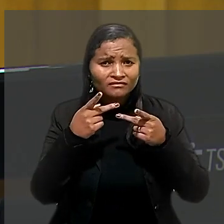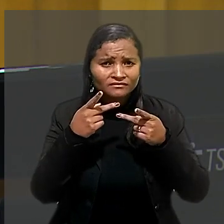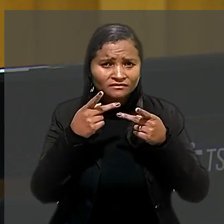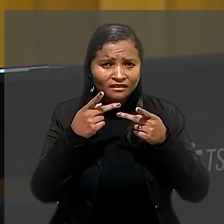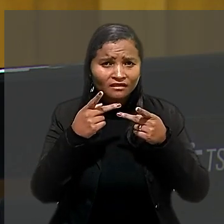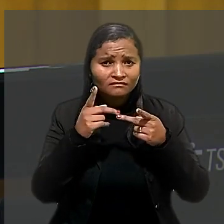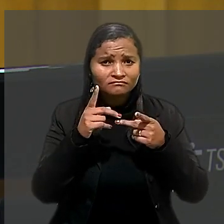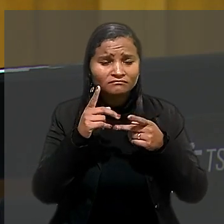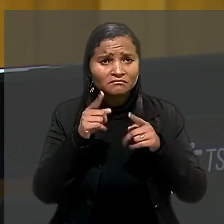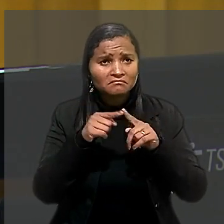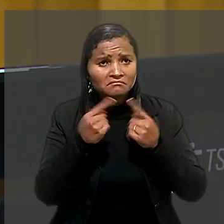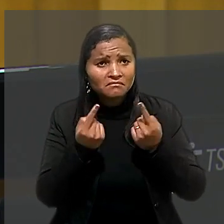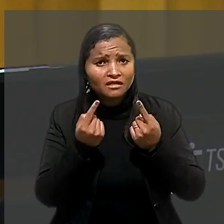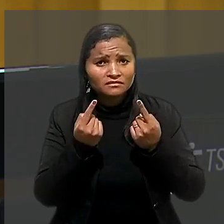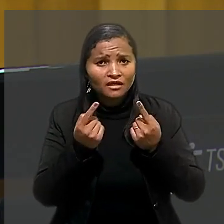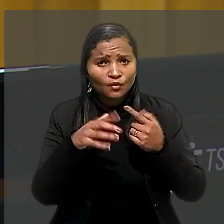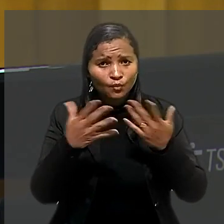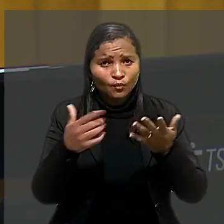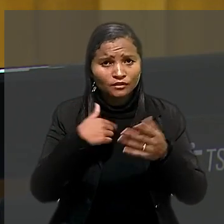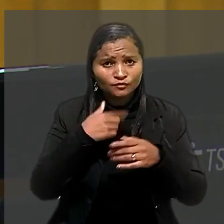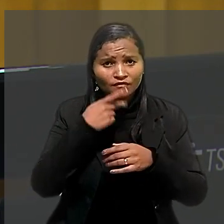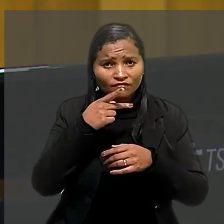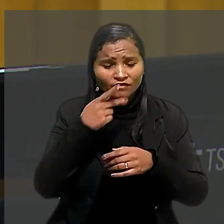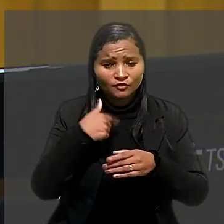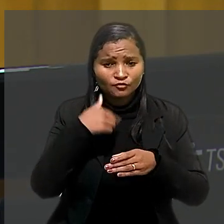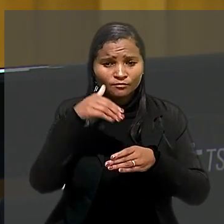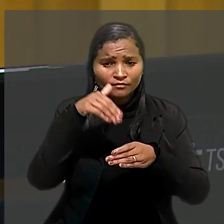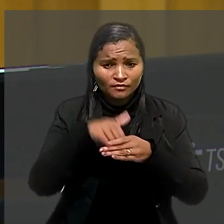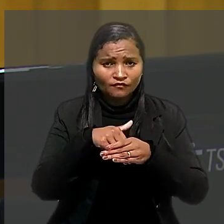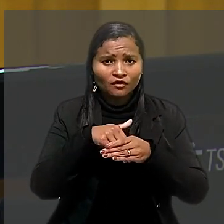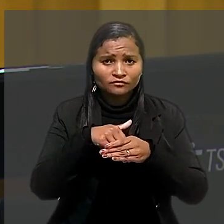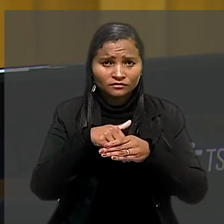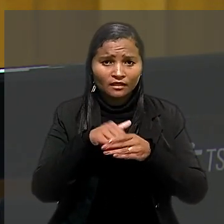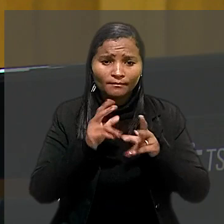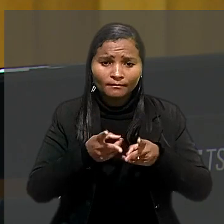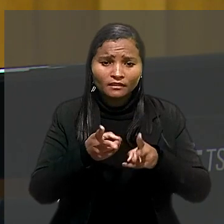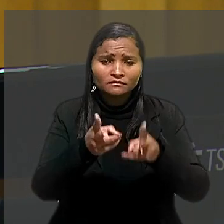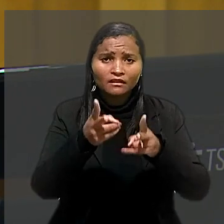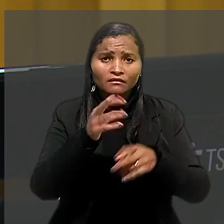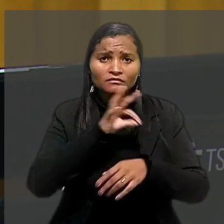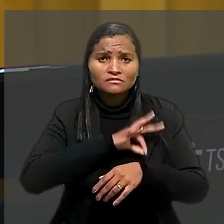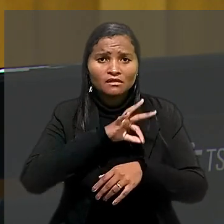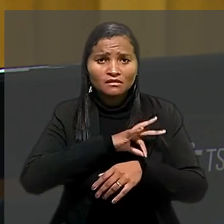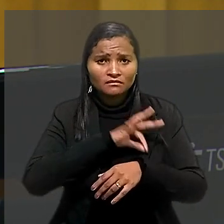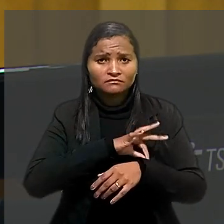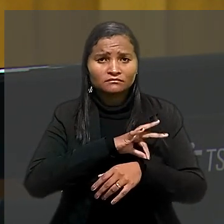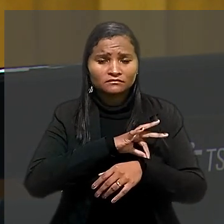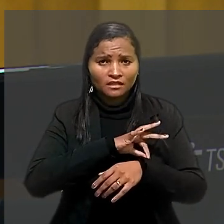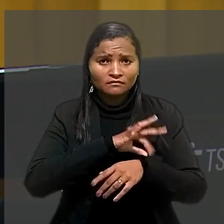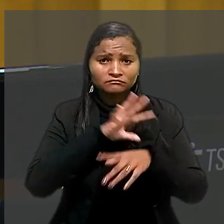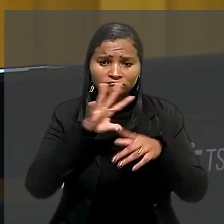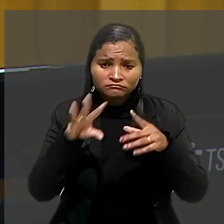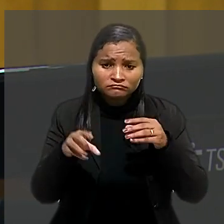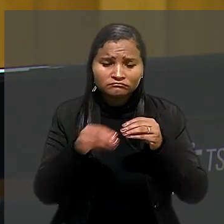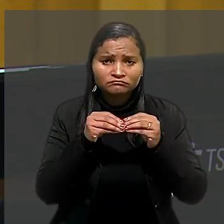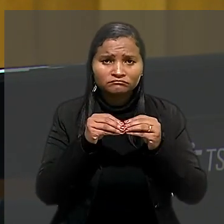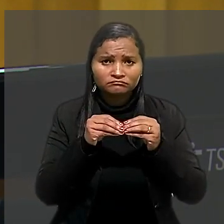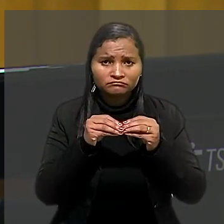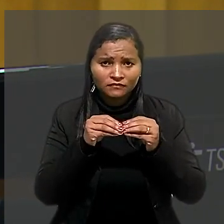expressamente, mas estaria submetido quando eu digo no meu voto, mantendo a natureza salarial, isso